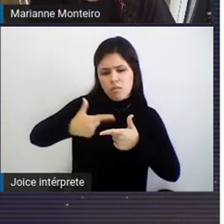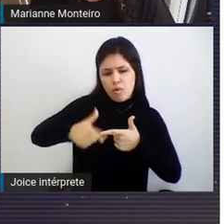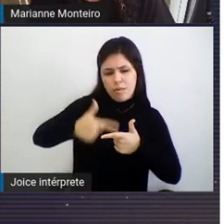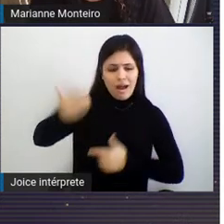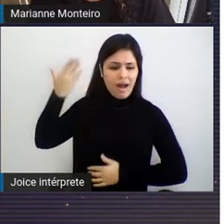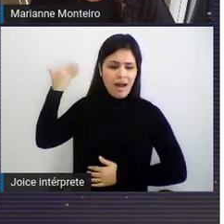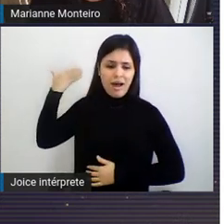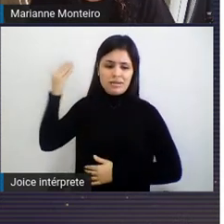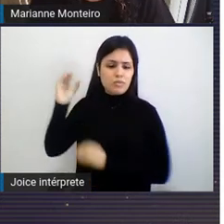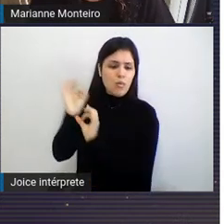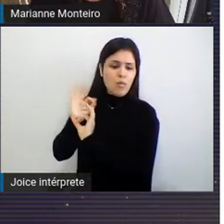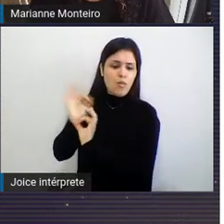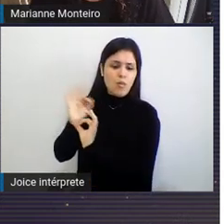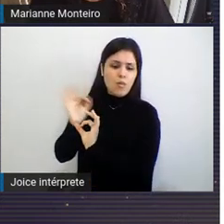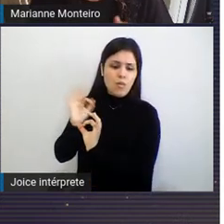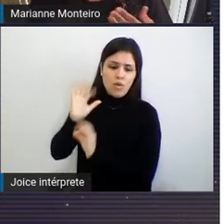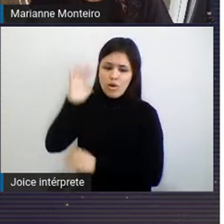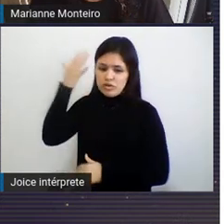resolvidos,